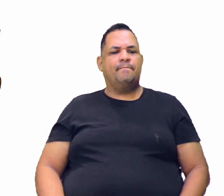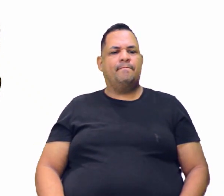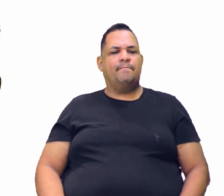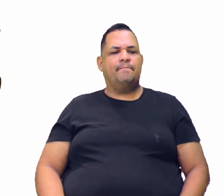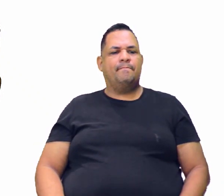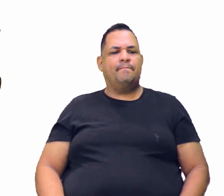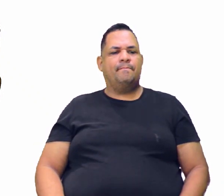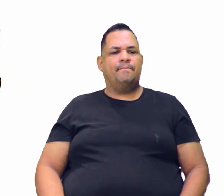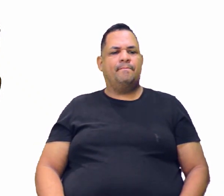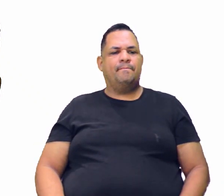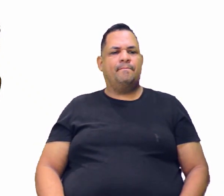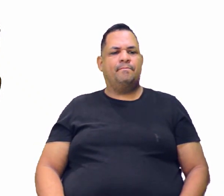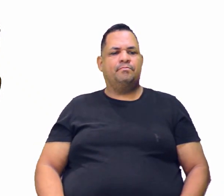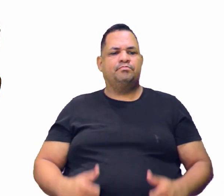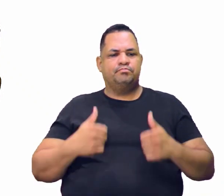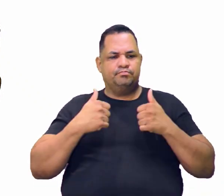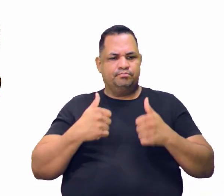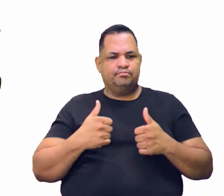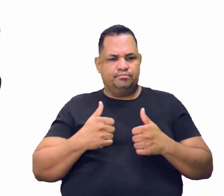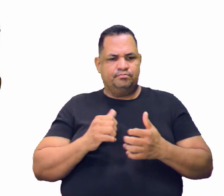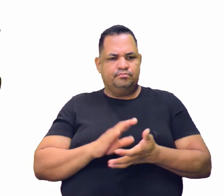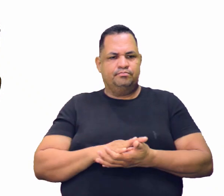saúde. Belezinha?